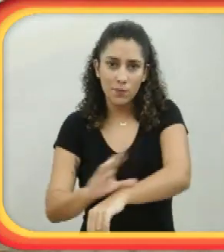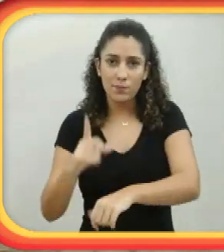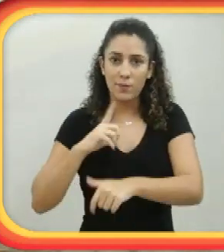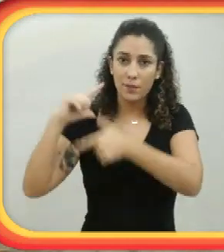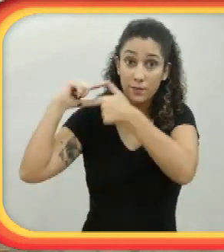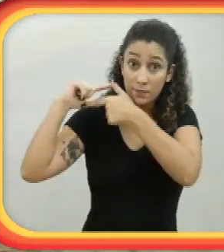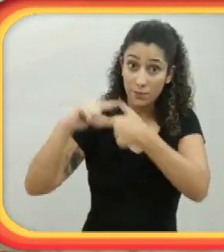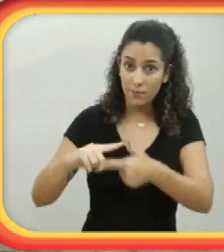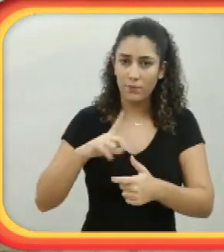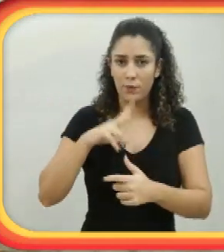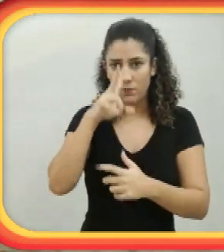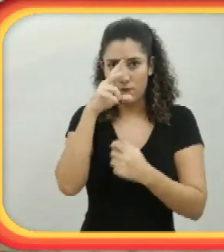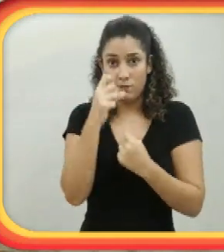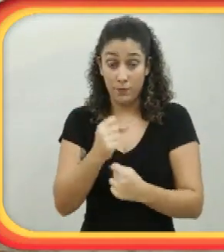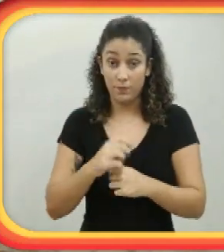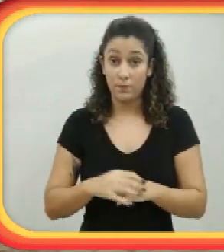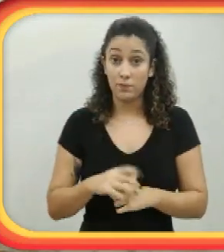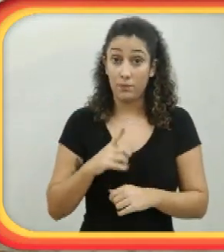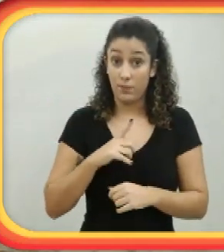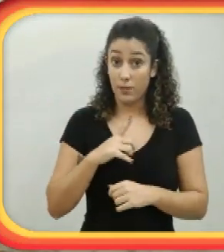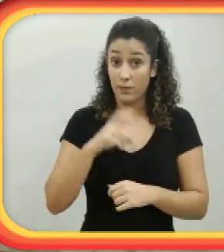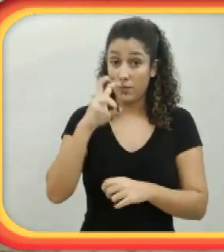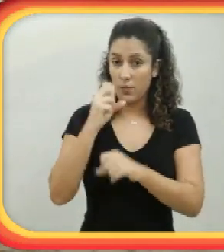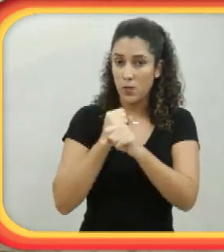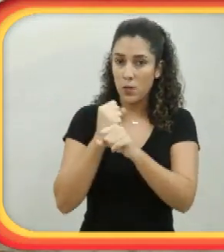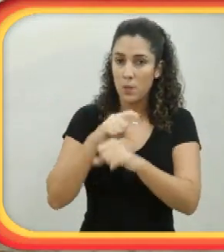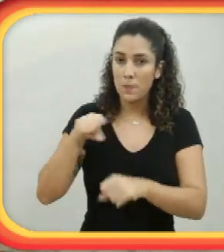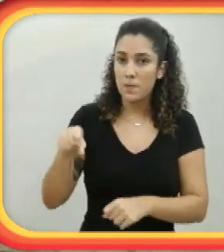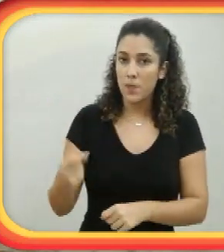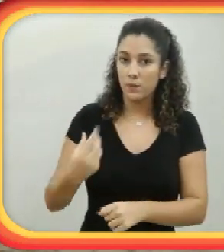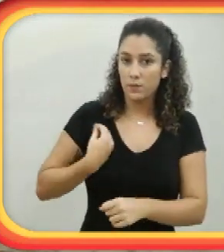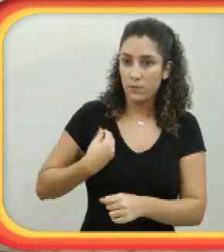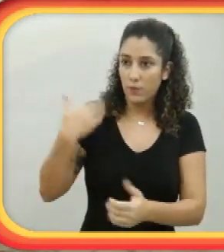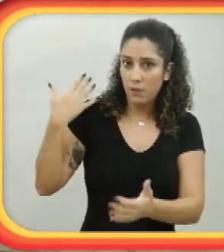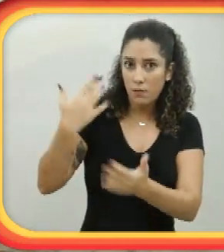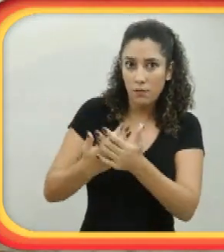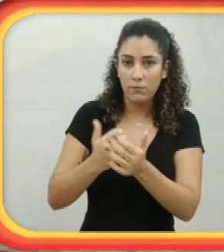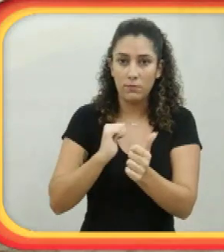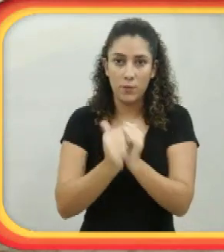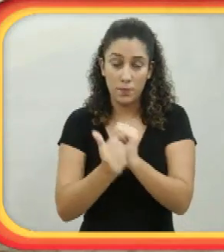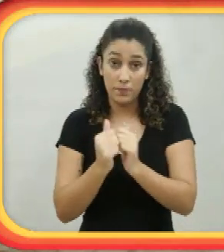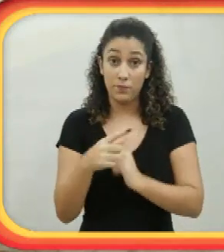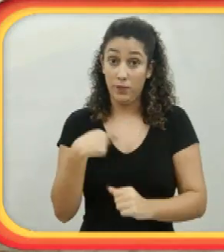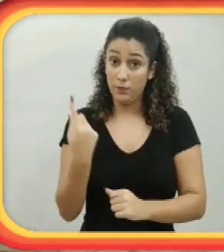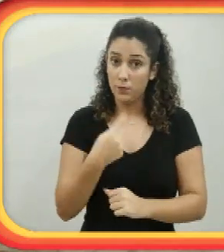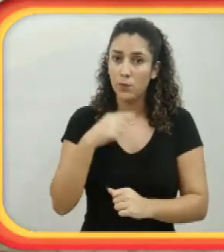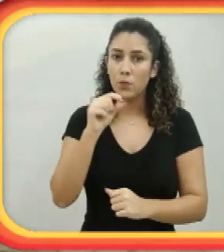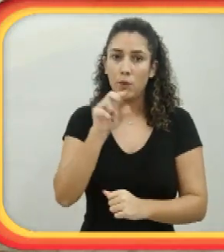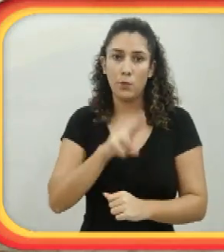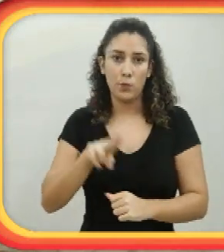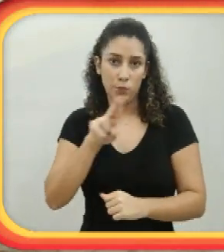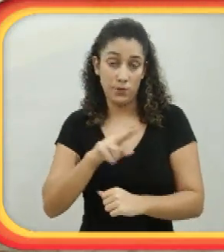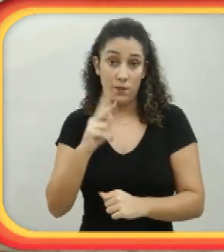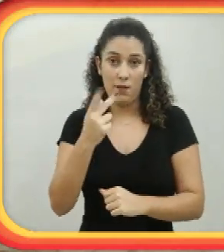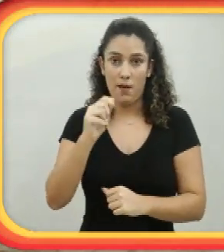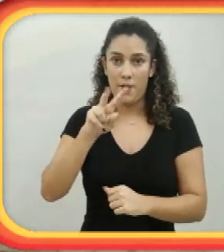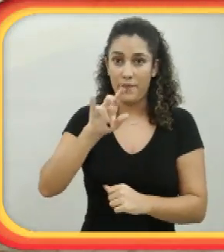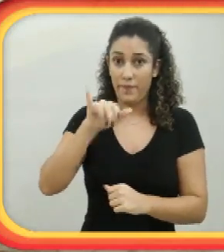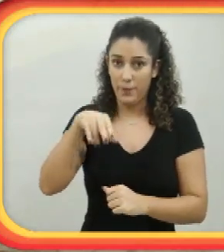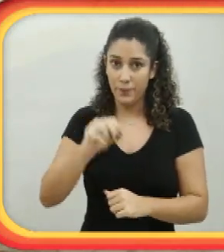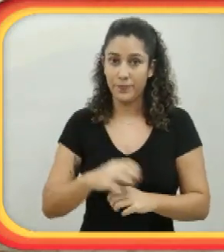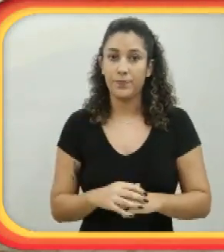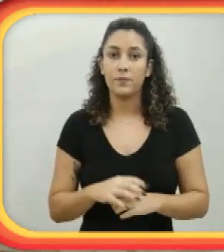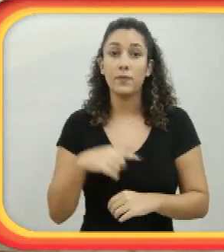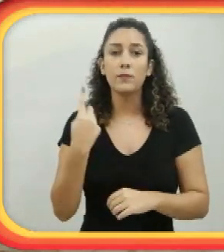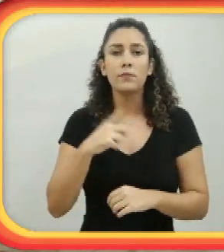esporte que tem uma história, uma cultura, uma tradição muito forte, né? São quase 5 mil anos de existência do esporte. A gente usa os